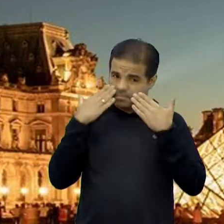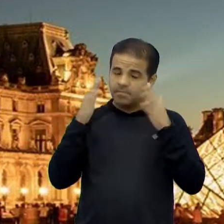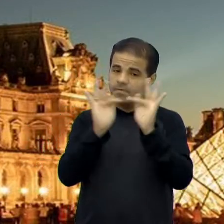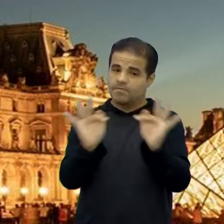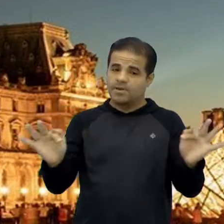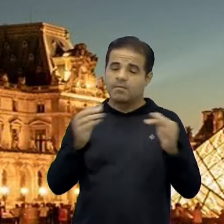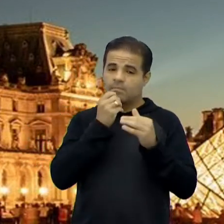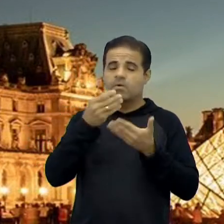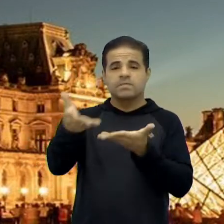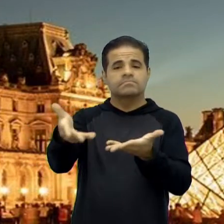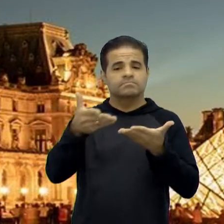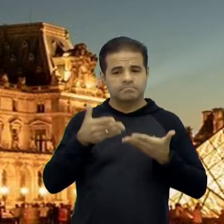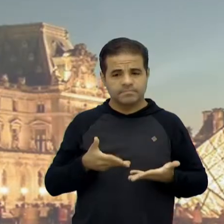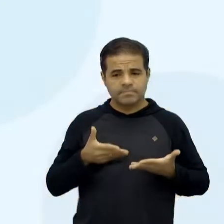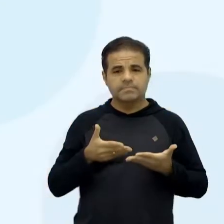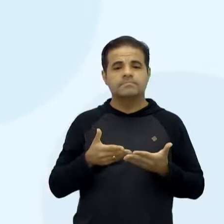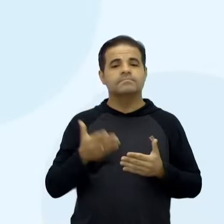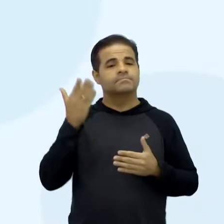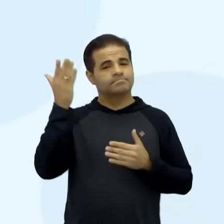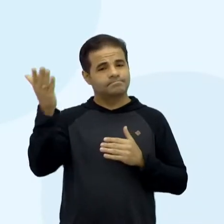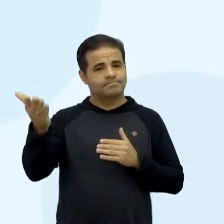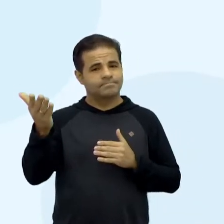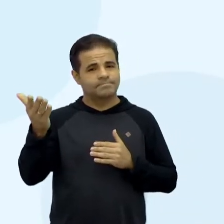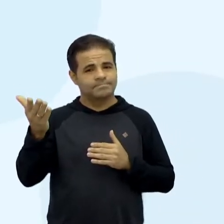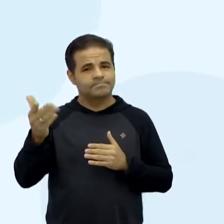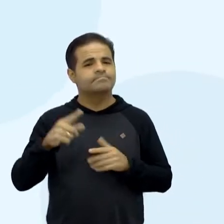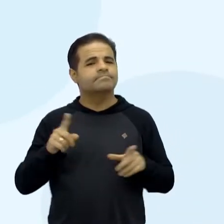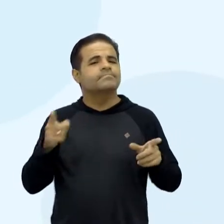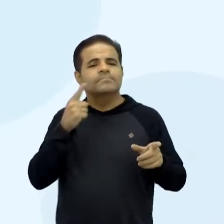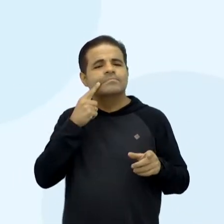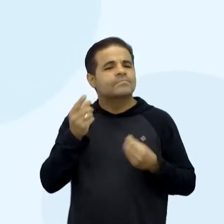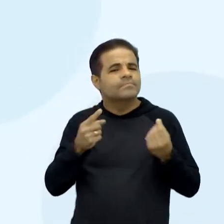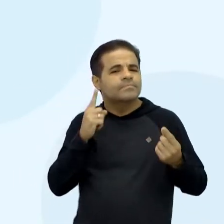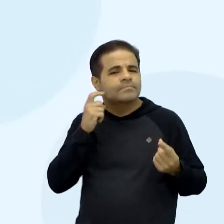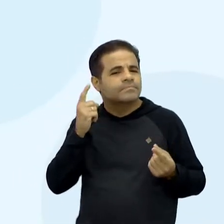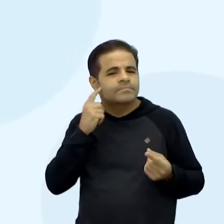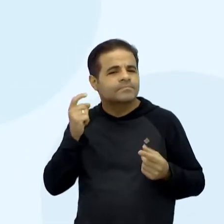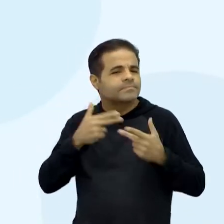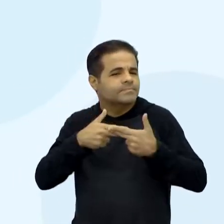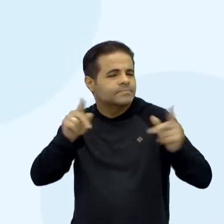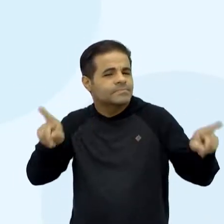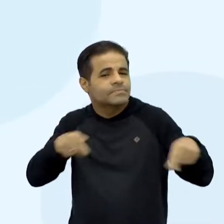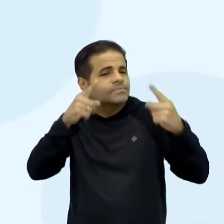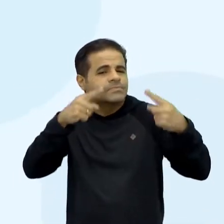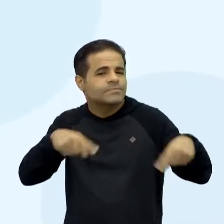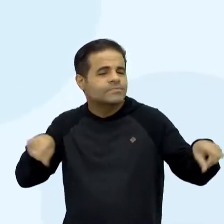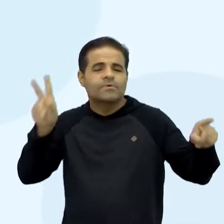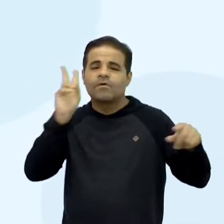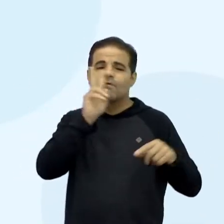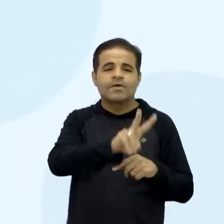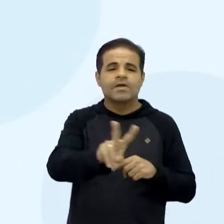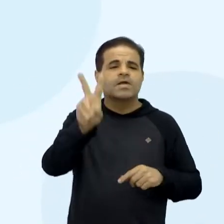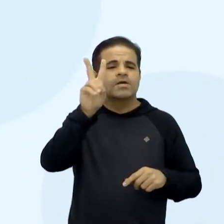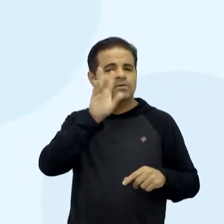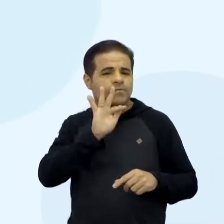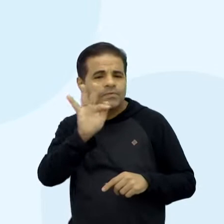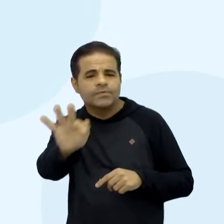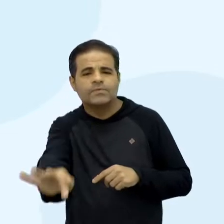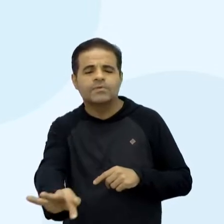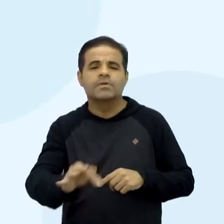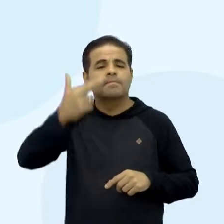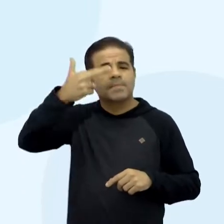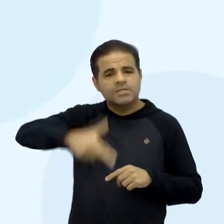frase de boas-vindas aí na tela para vocês, com a música, os elementos sonoros acontecendo, né? Então nós temos aí, eu vejo o